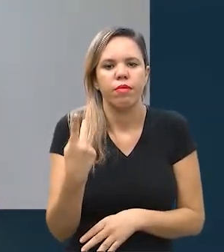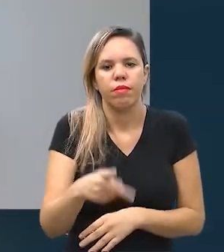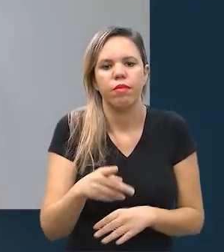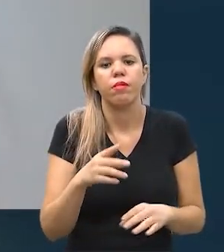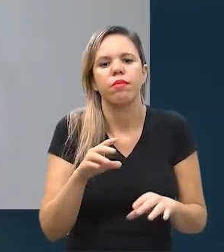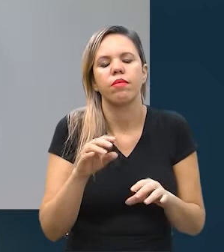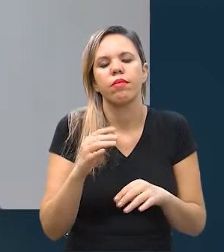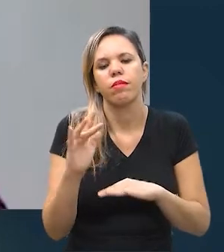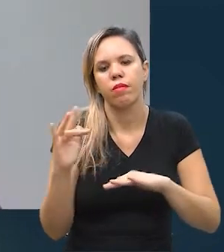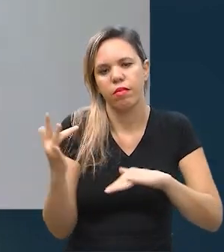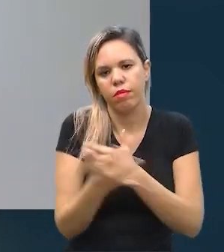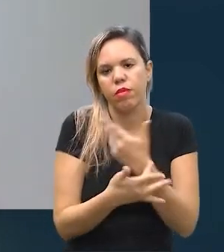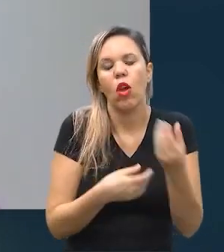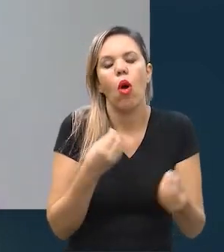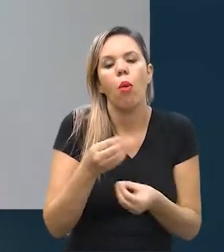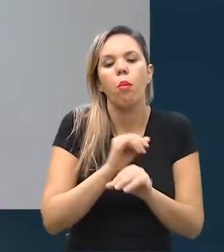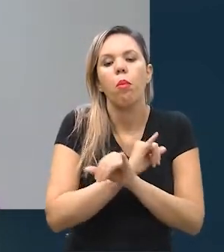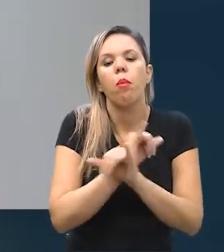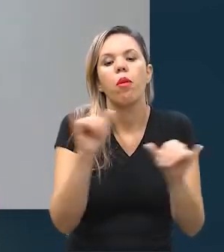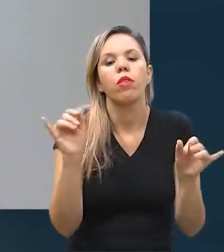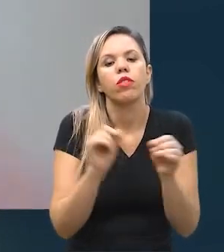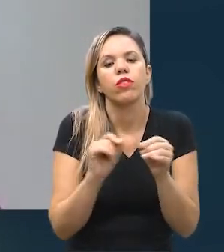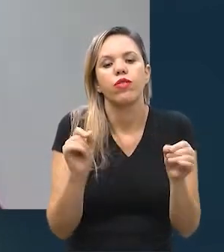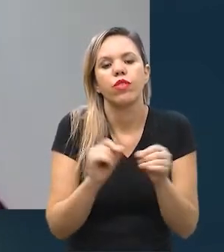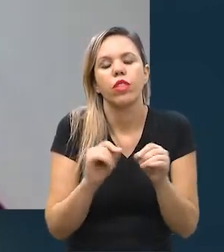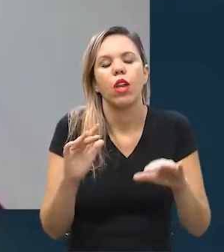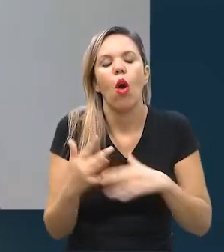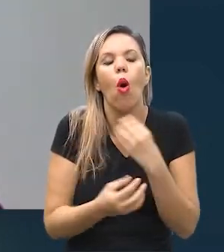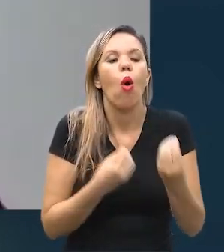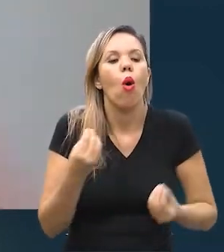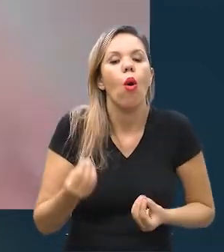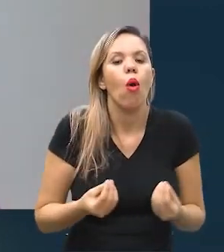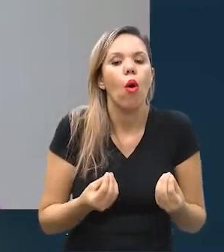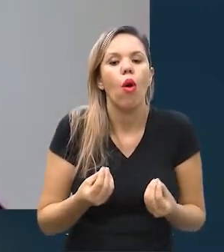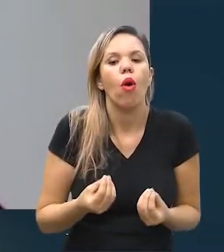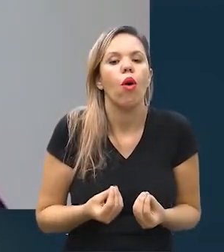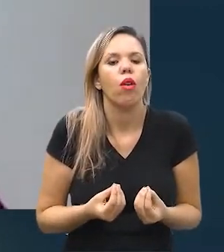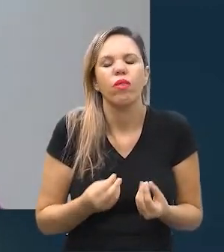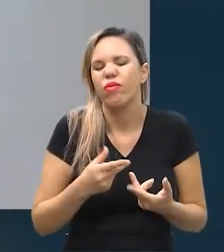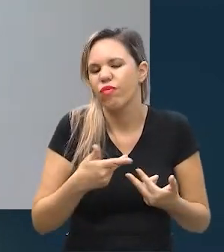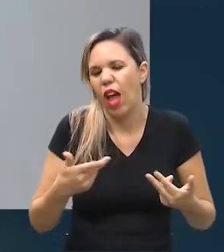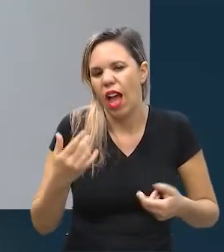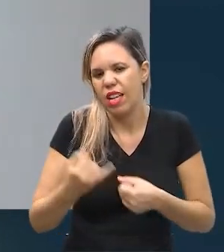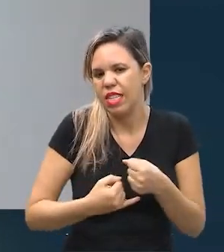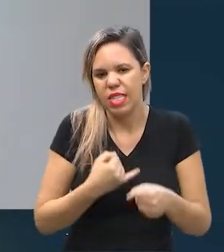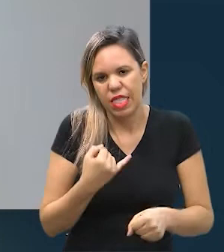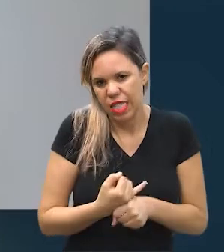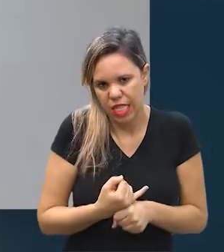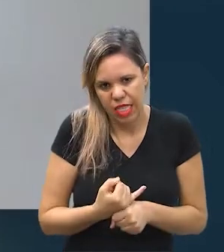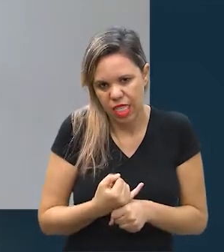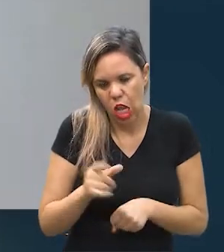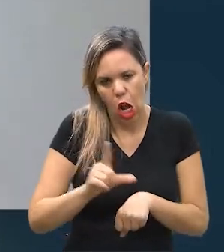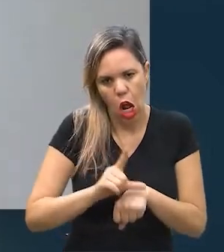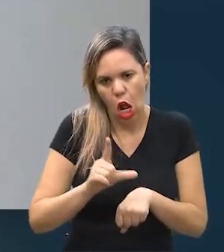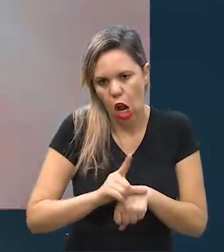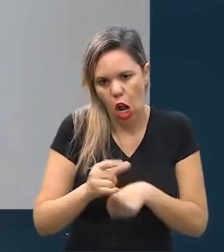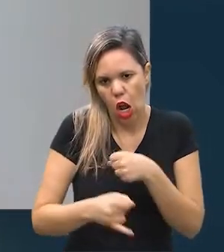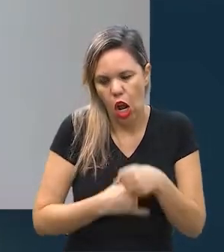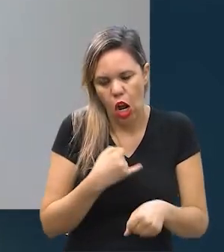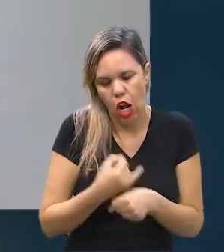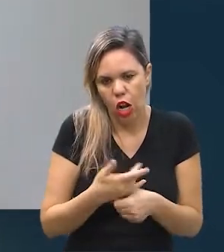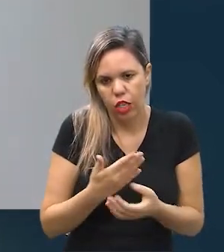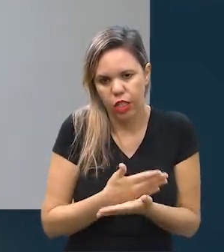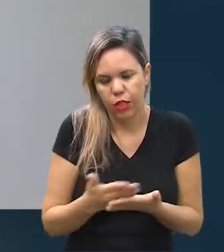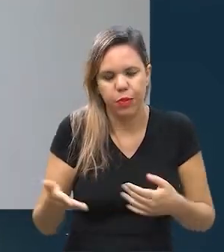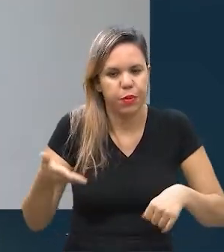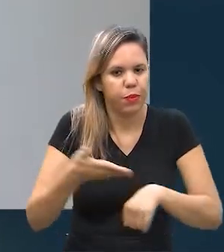canais digitais. Então, como é que eles podem divulgar o que eles estão fazendo em redes sociais, websites, lojas virtuais, né? Então, começando a